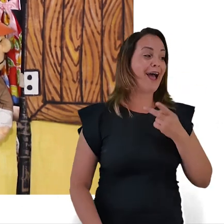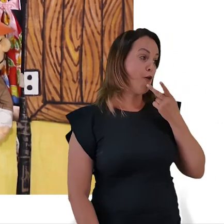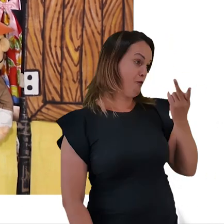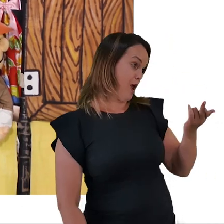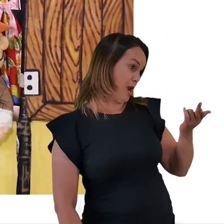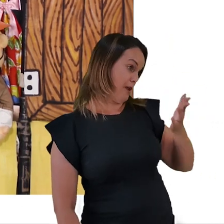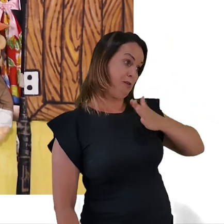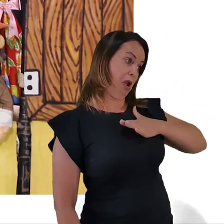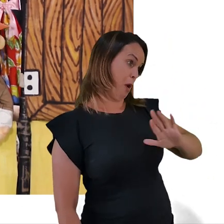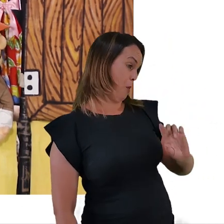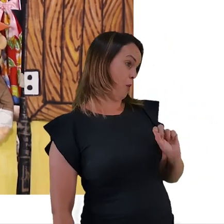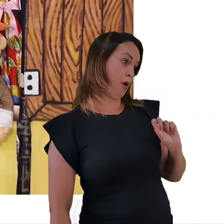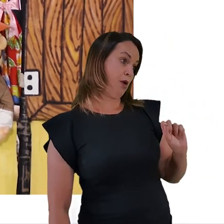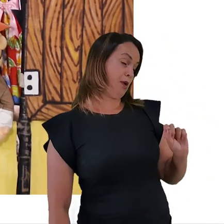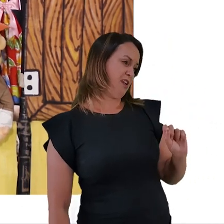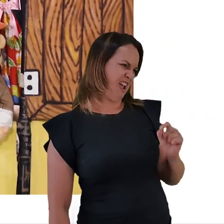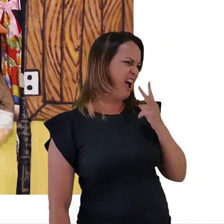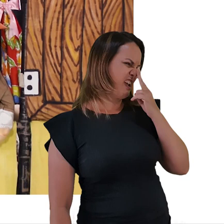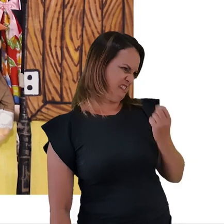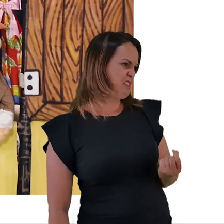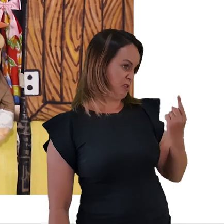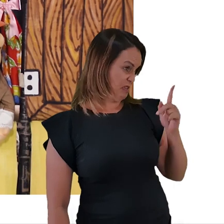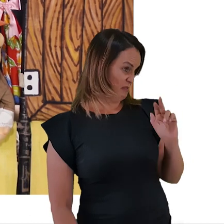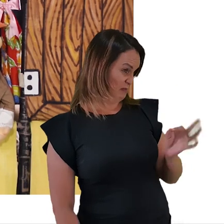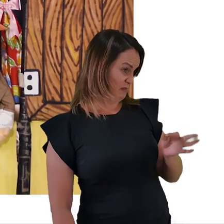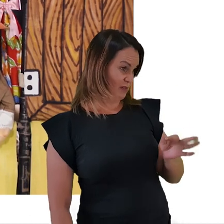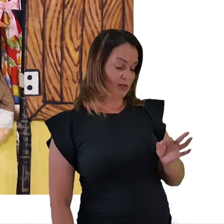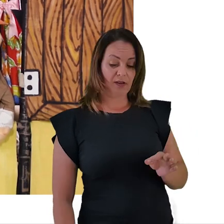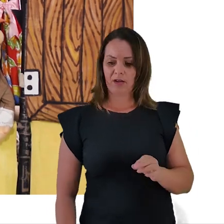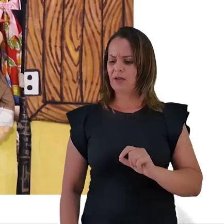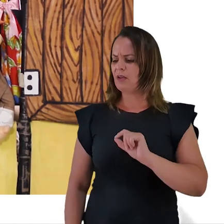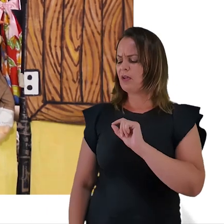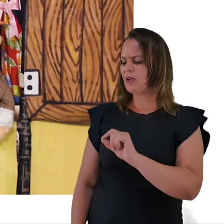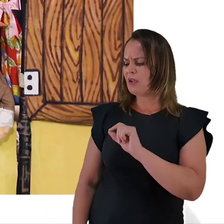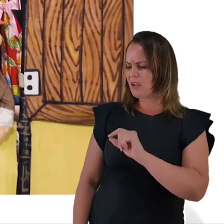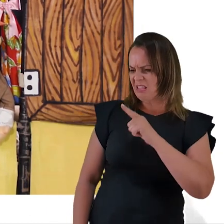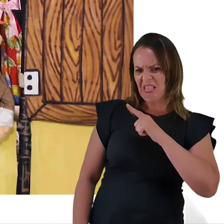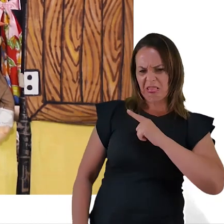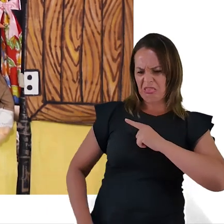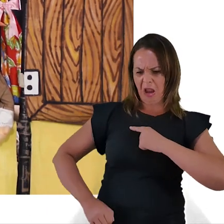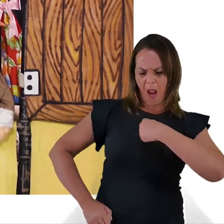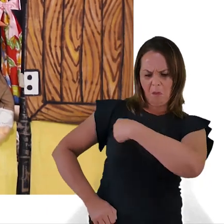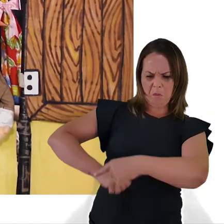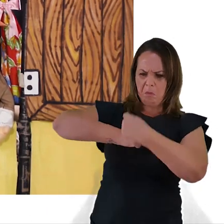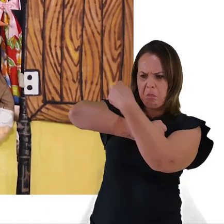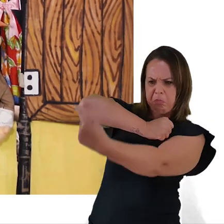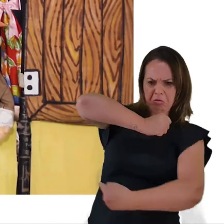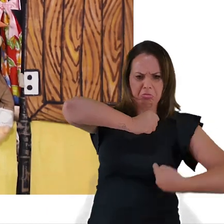gostar? Achou esquisito, né? E ele tem algum escudo? Alguma máquina de poder?